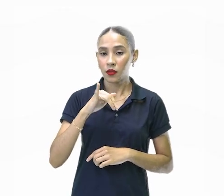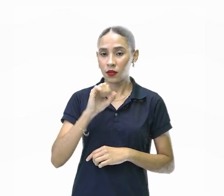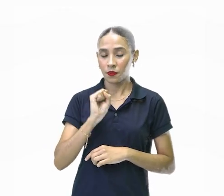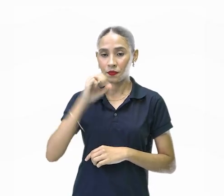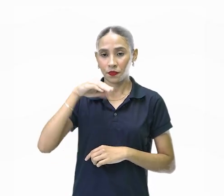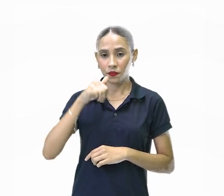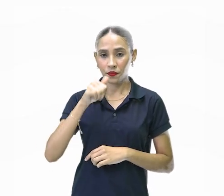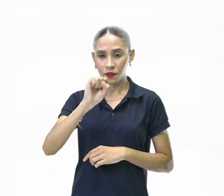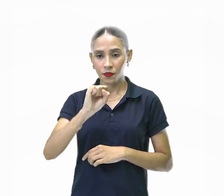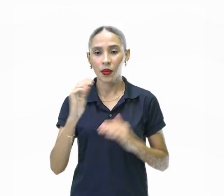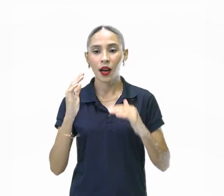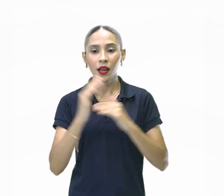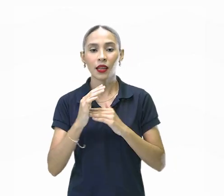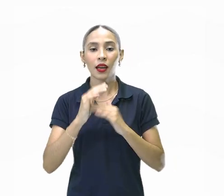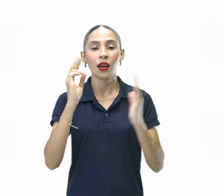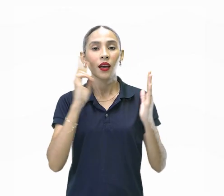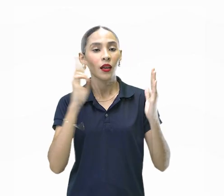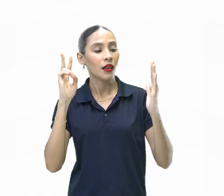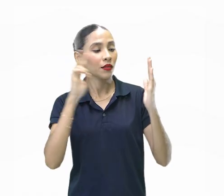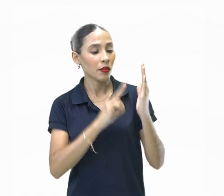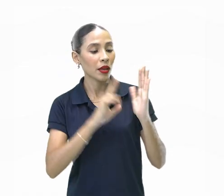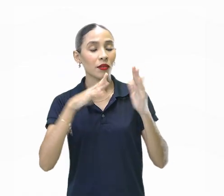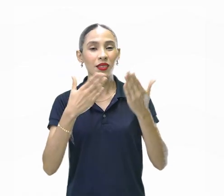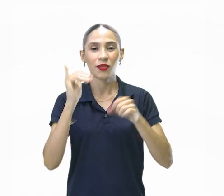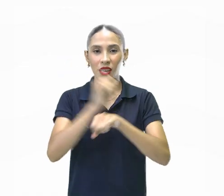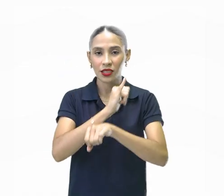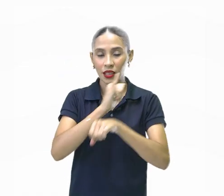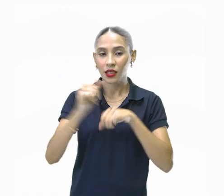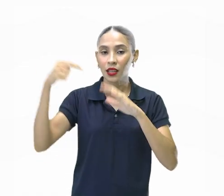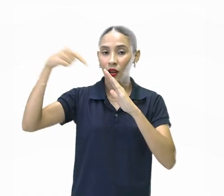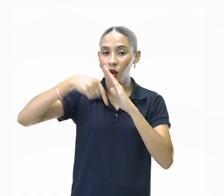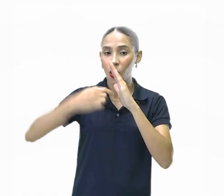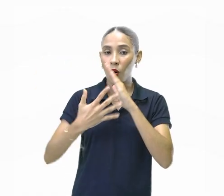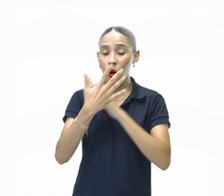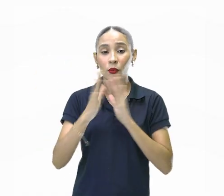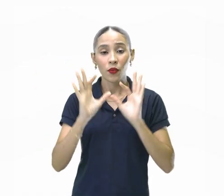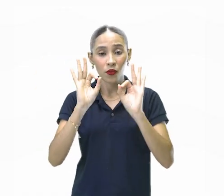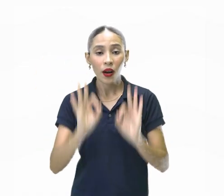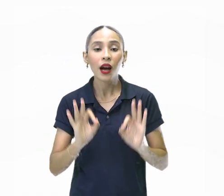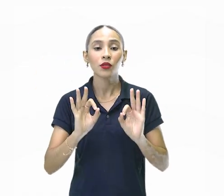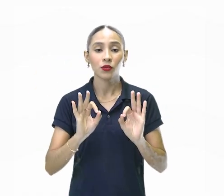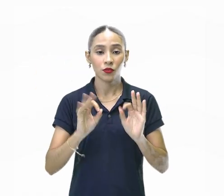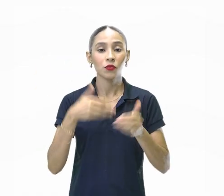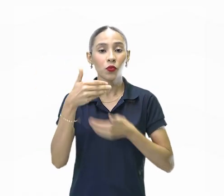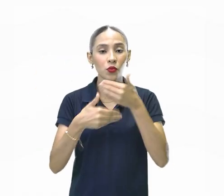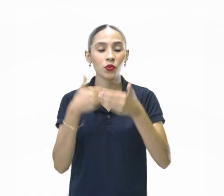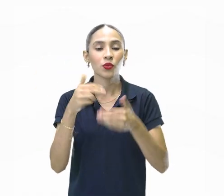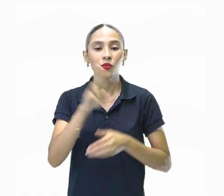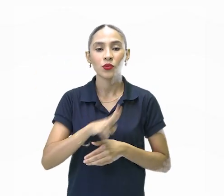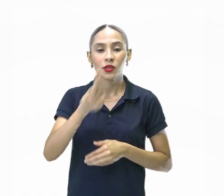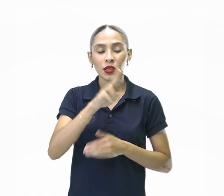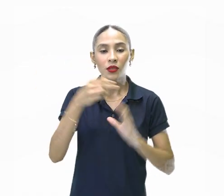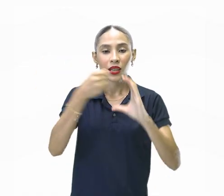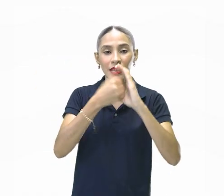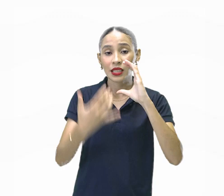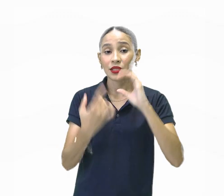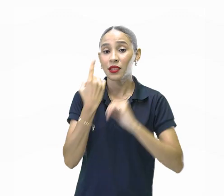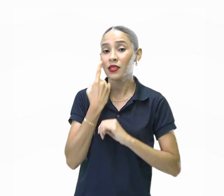espelhos. Então, esses instrumentos ópticos aí funcionam utilizando esses elementos,